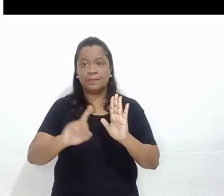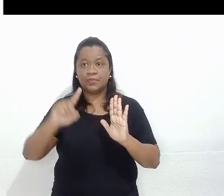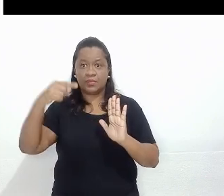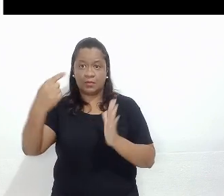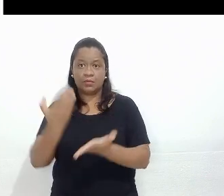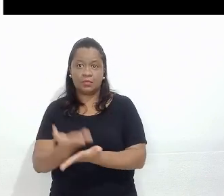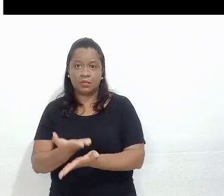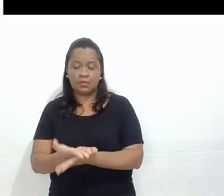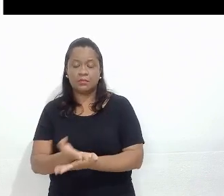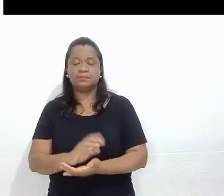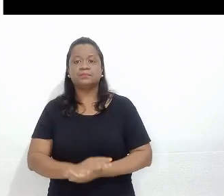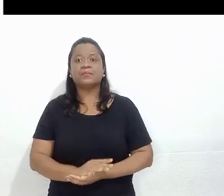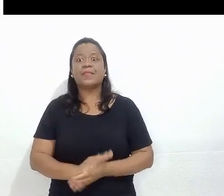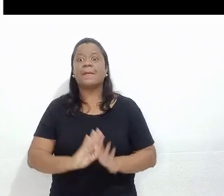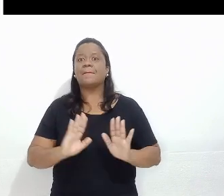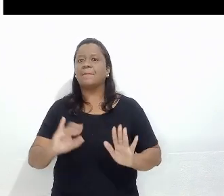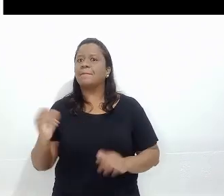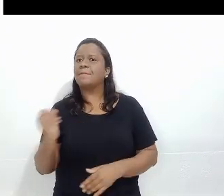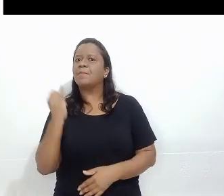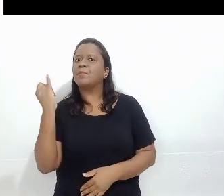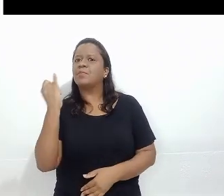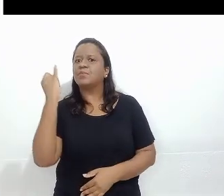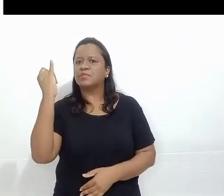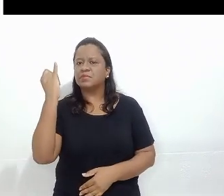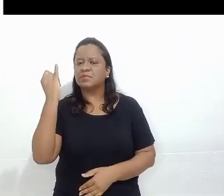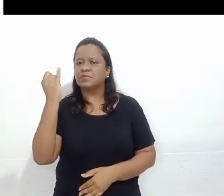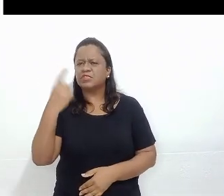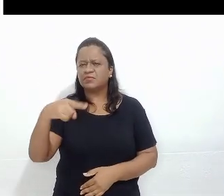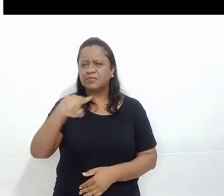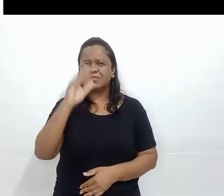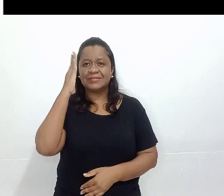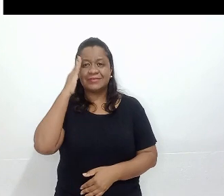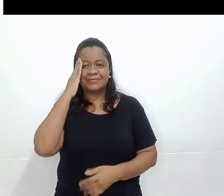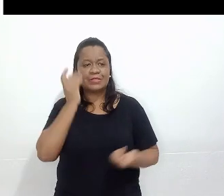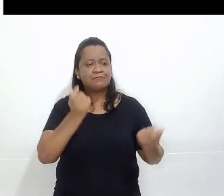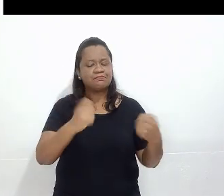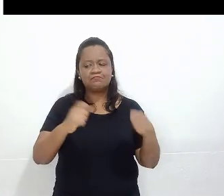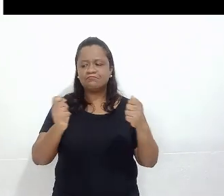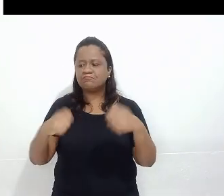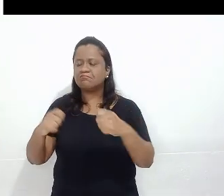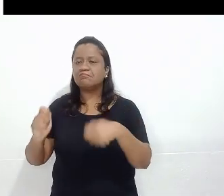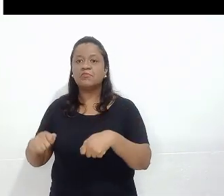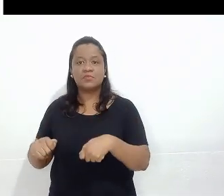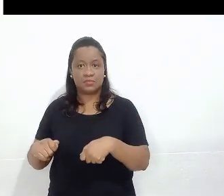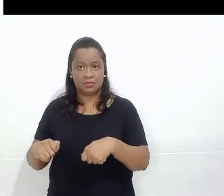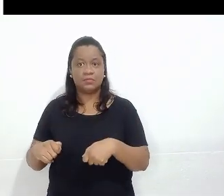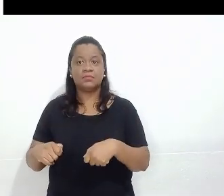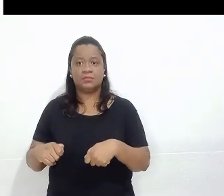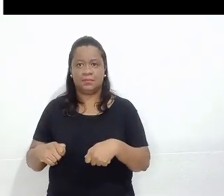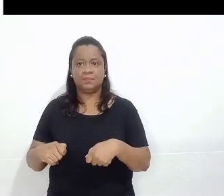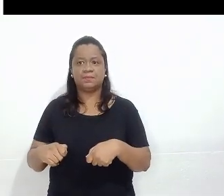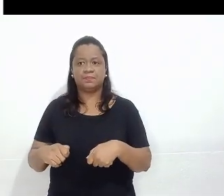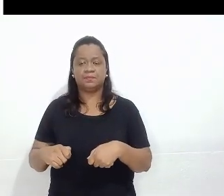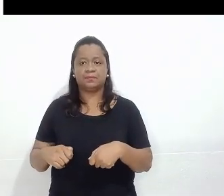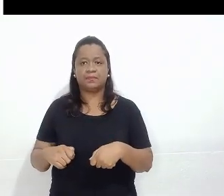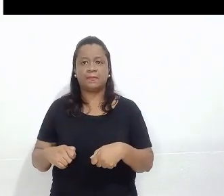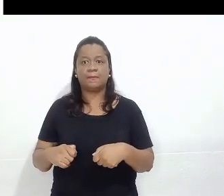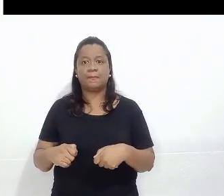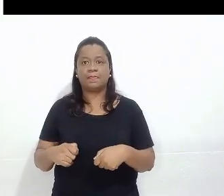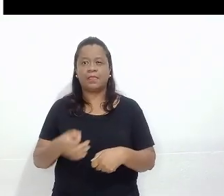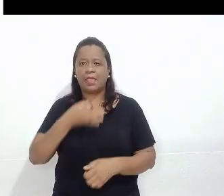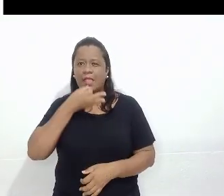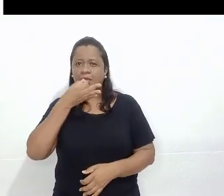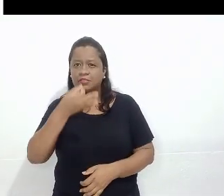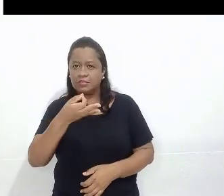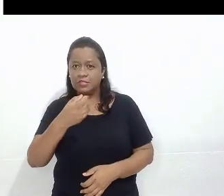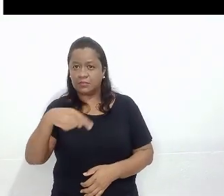Mas, assim, o importante é vocês saberem as possibilidades, né? As possibilidades. E, assim, uma dica também